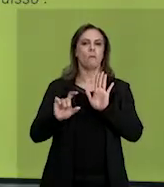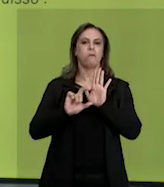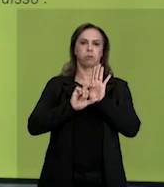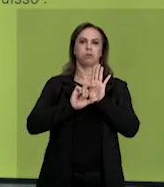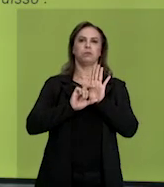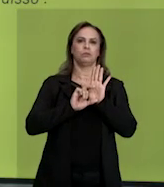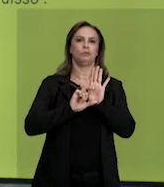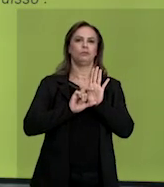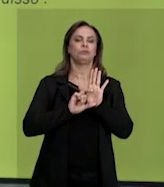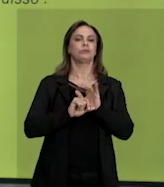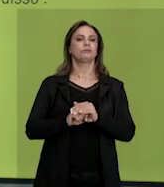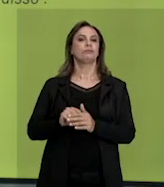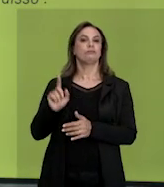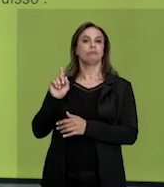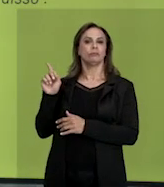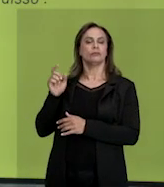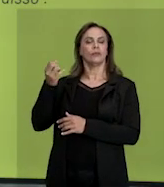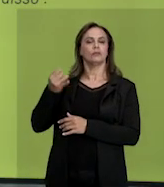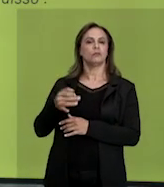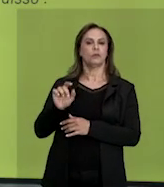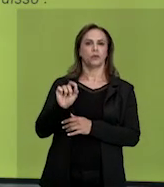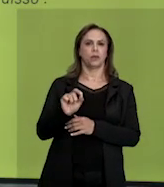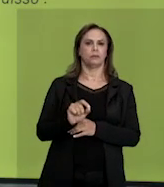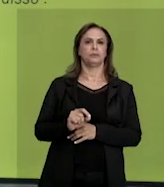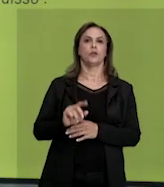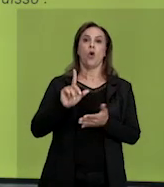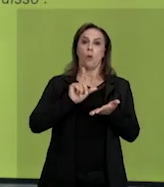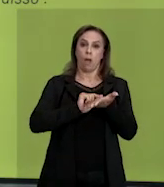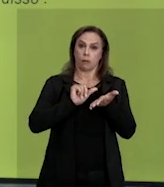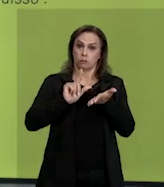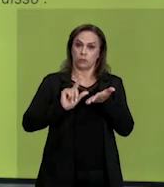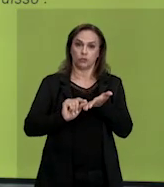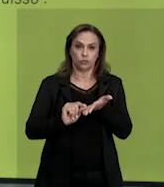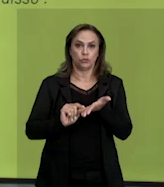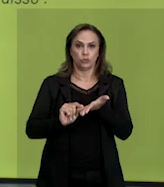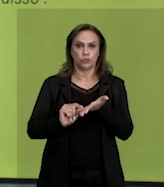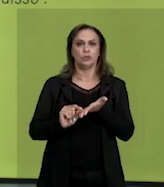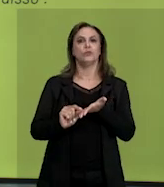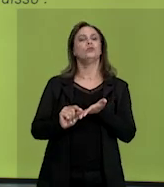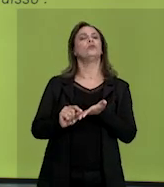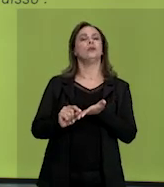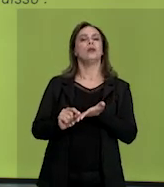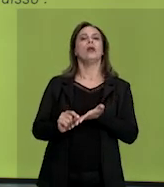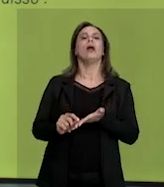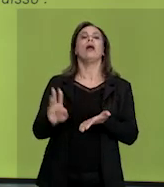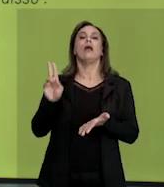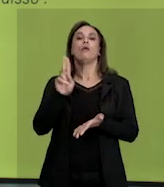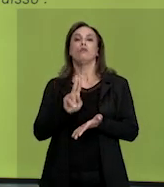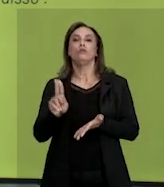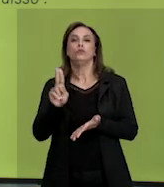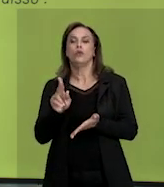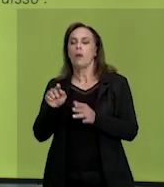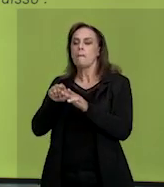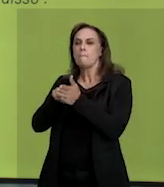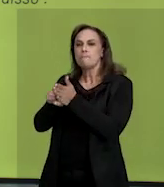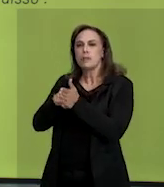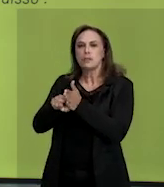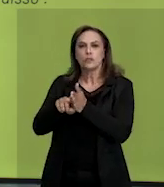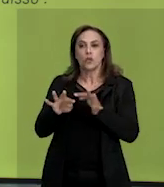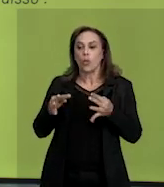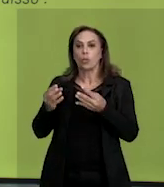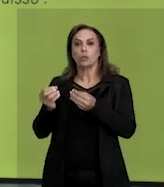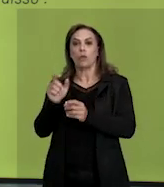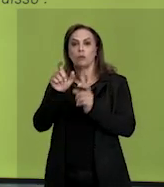Neste artigo, incluiu-se todas as pessoas que morreram, estão lá no estudo, né? Que morreram, as que